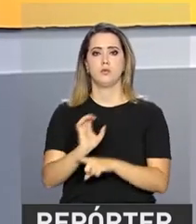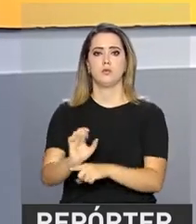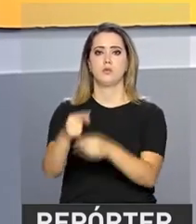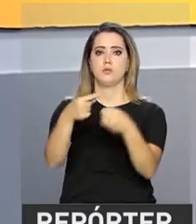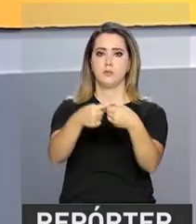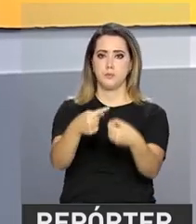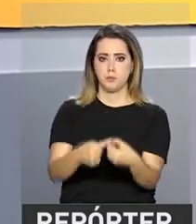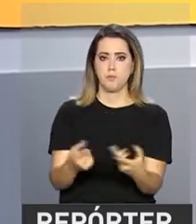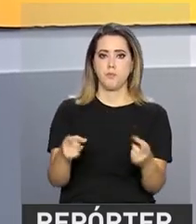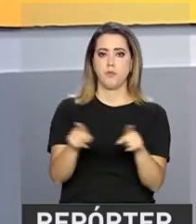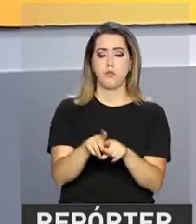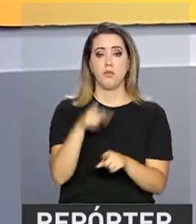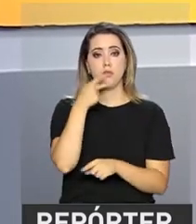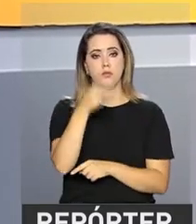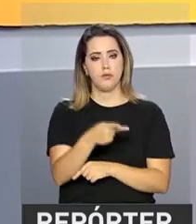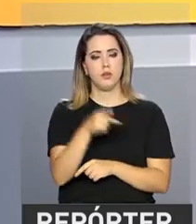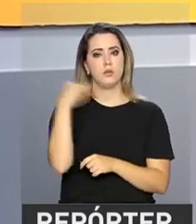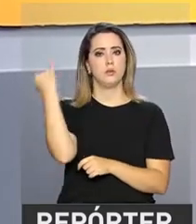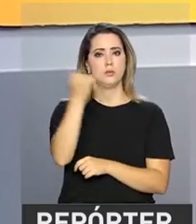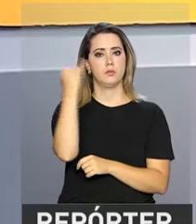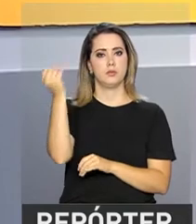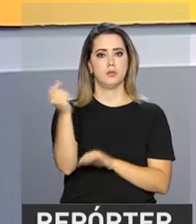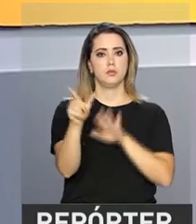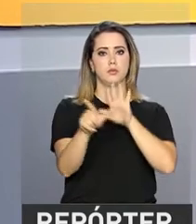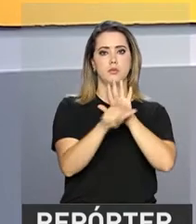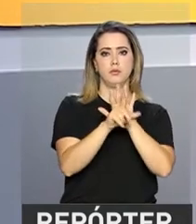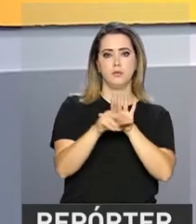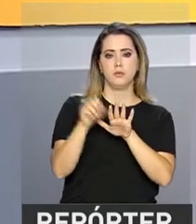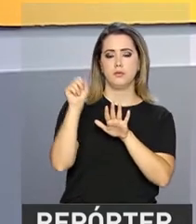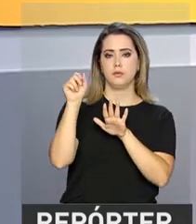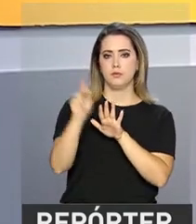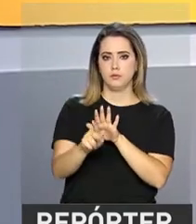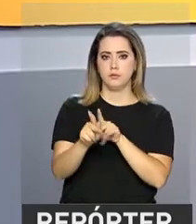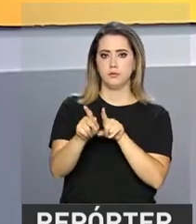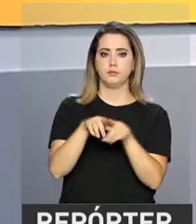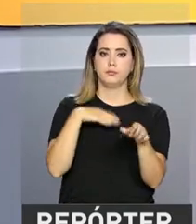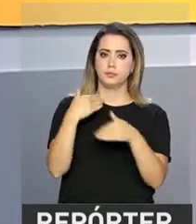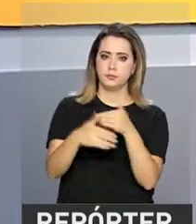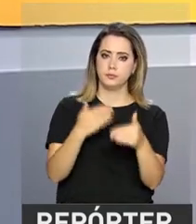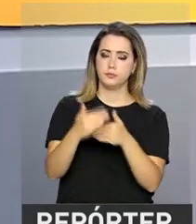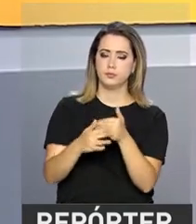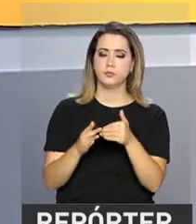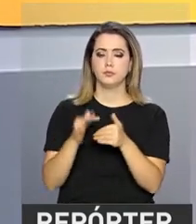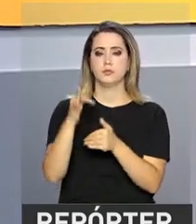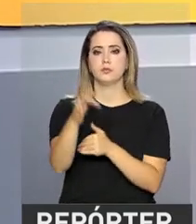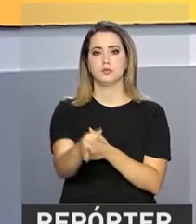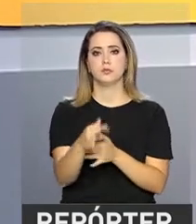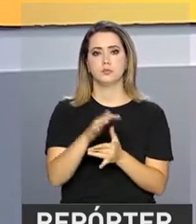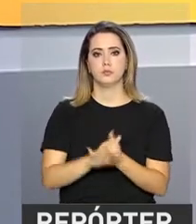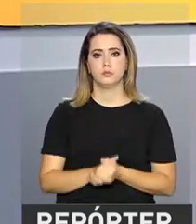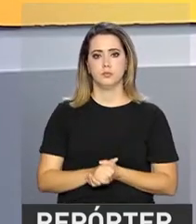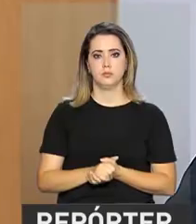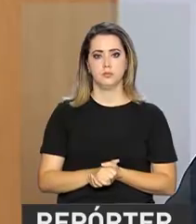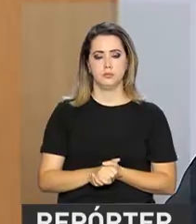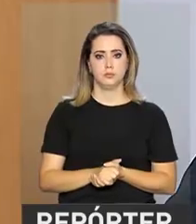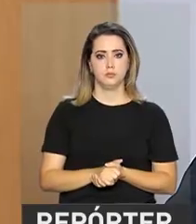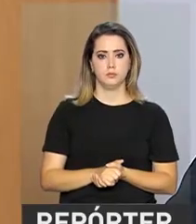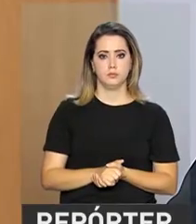e ressaltou a importância da reforma da previdência para garantir a sustentabilidade das contas públicas